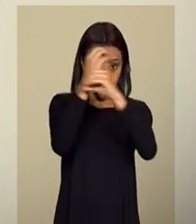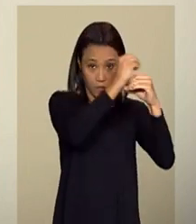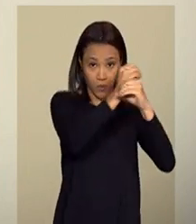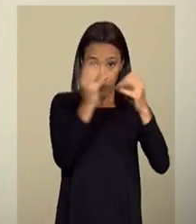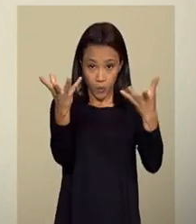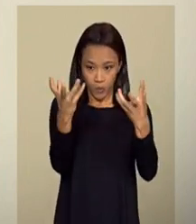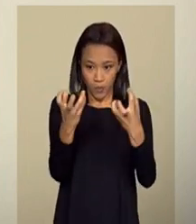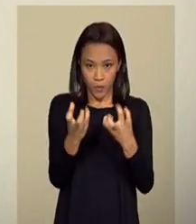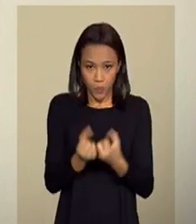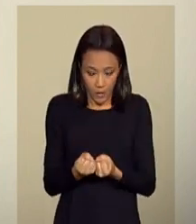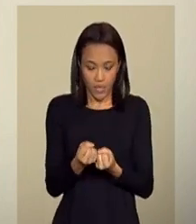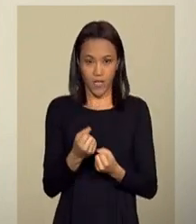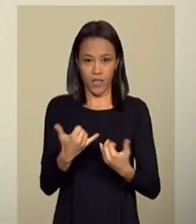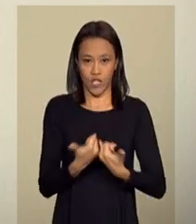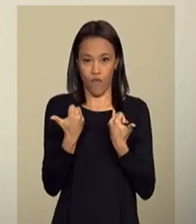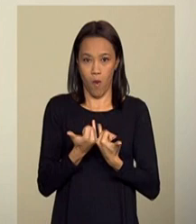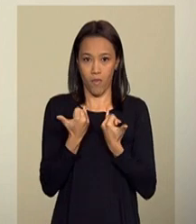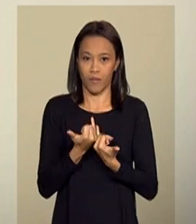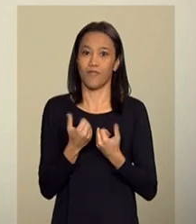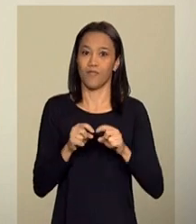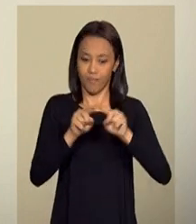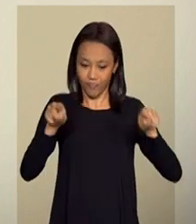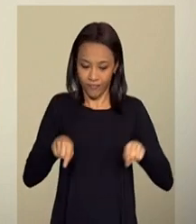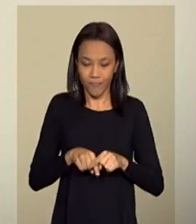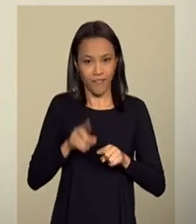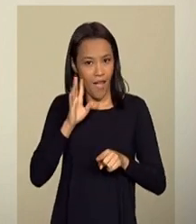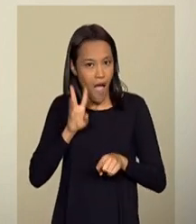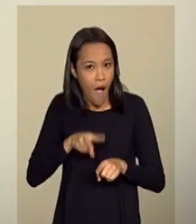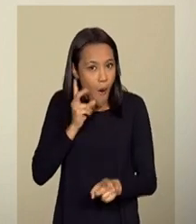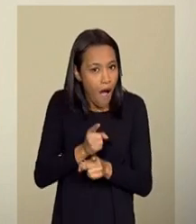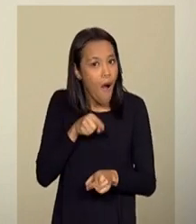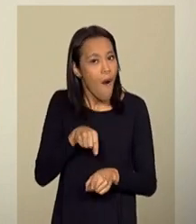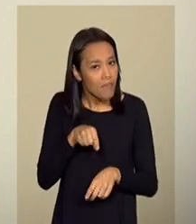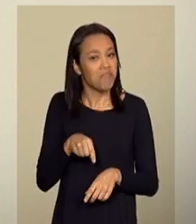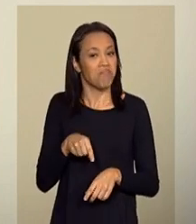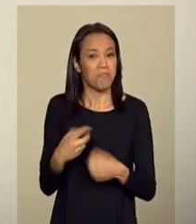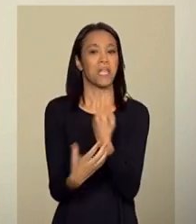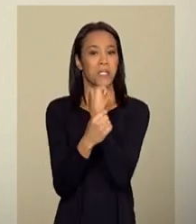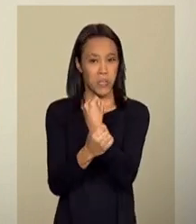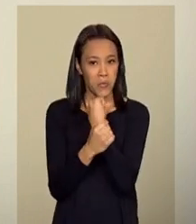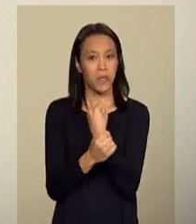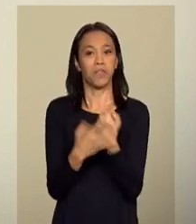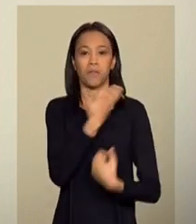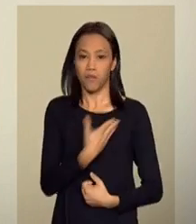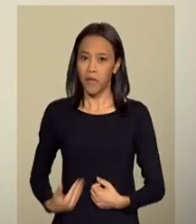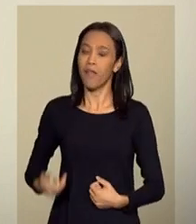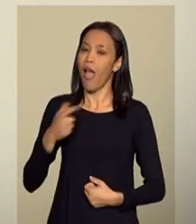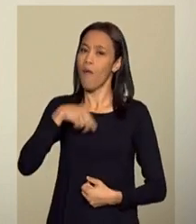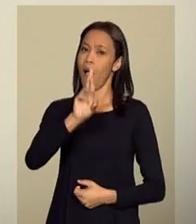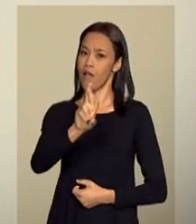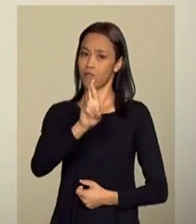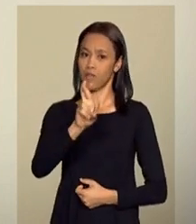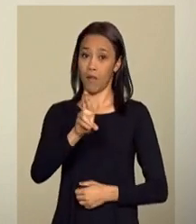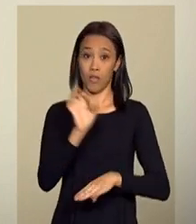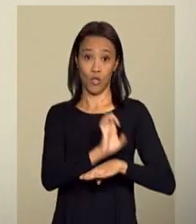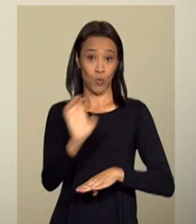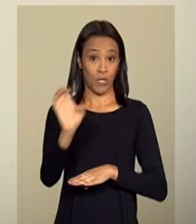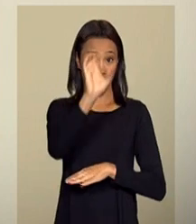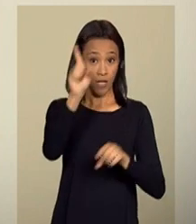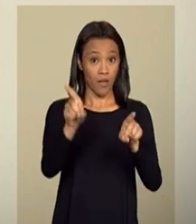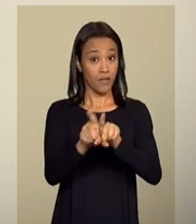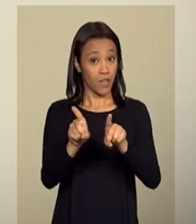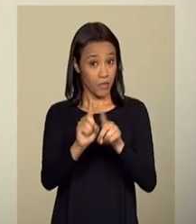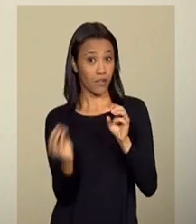monitoramento dessas imagens Olha só Luciano a segurança pública é uma responsabilidade dos Estados